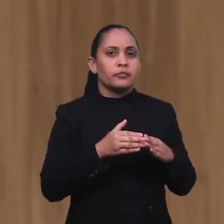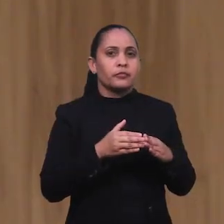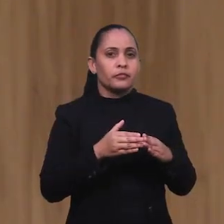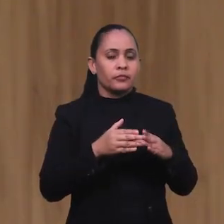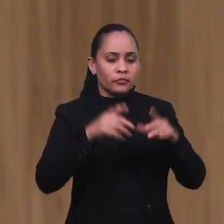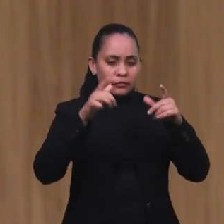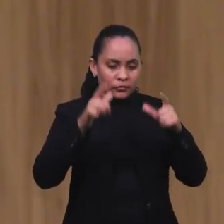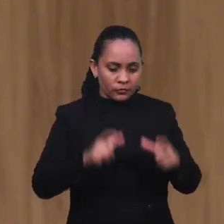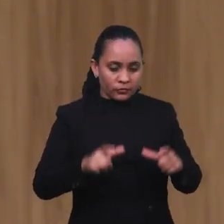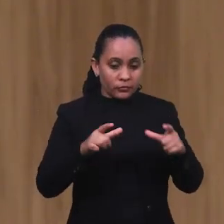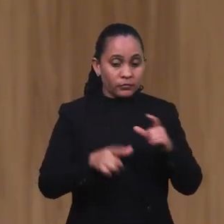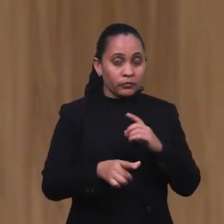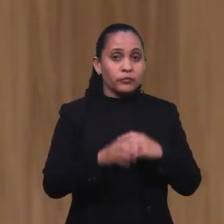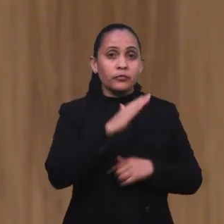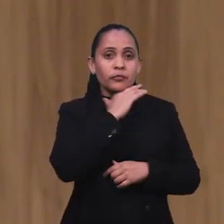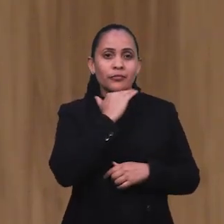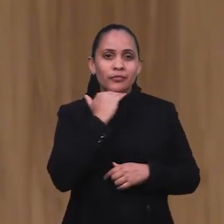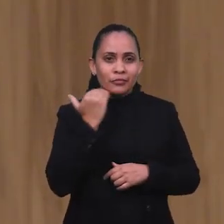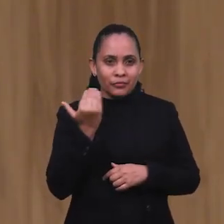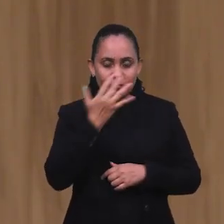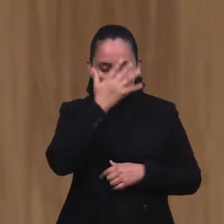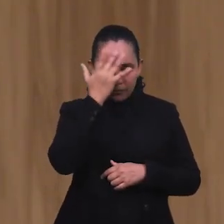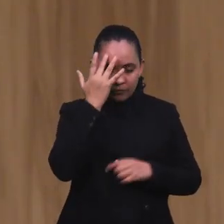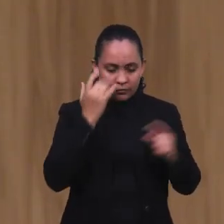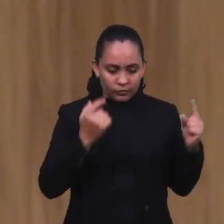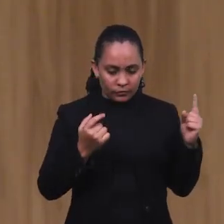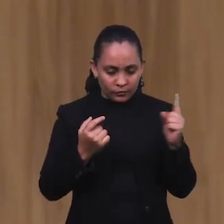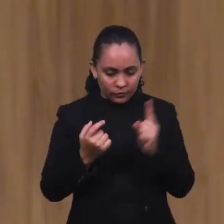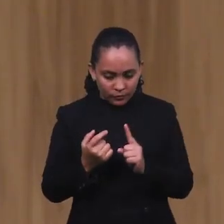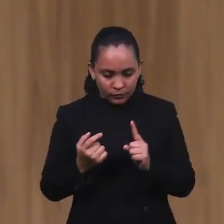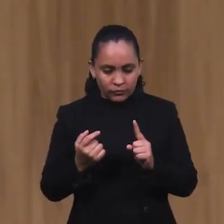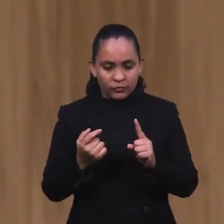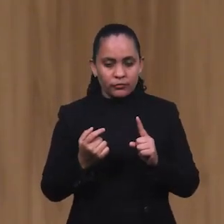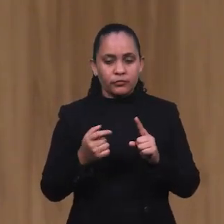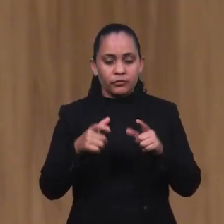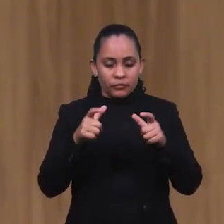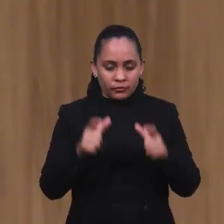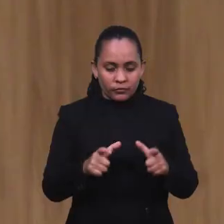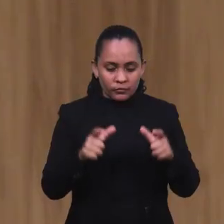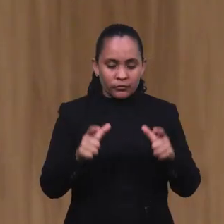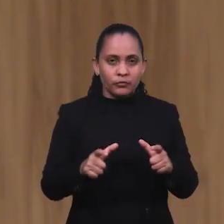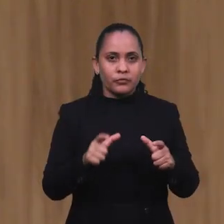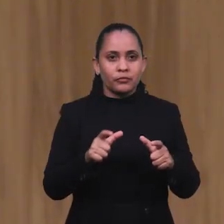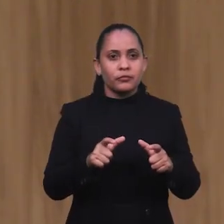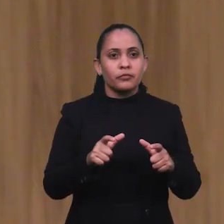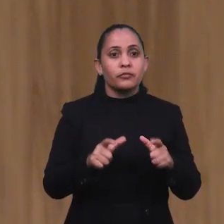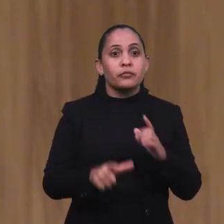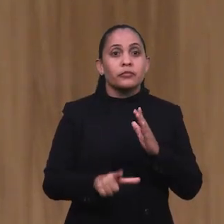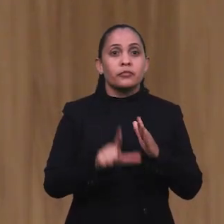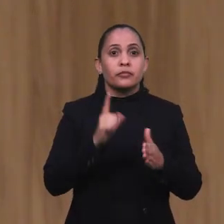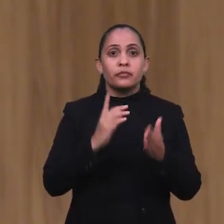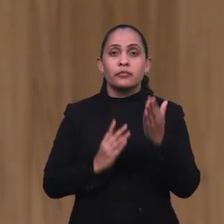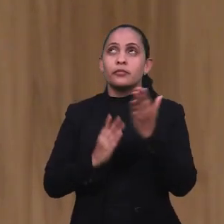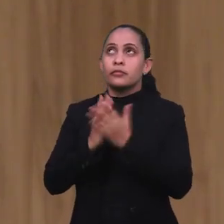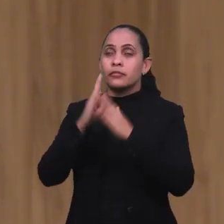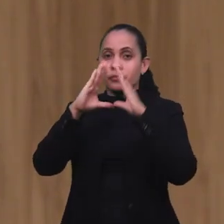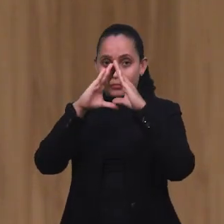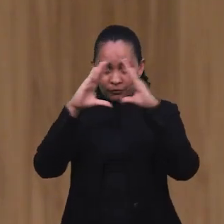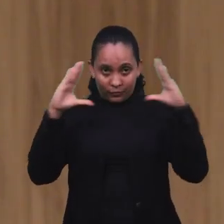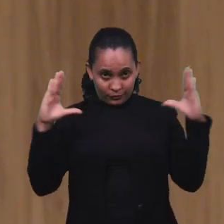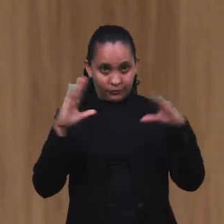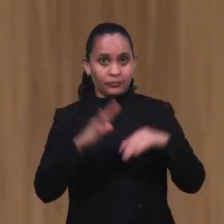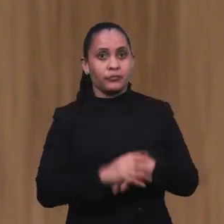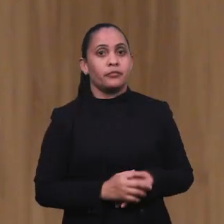céu. E isso biblicamente não existe isso, né? Você vai ver aqui Jesus falando em João 5, 24,